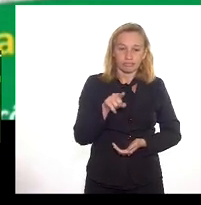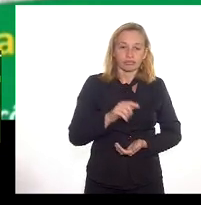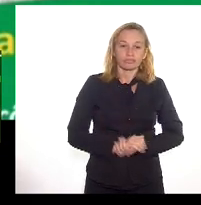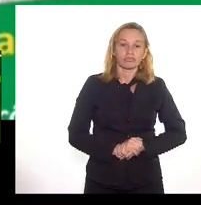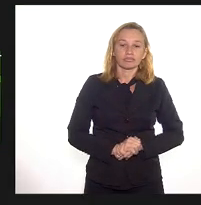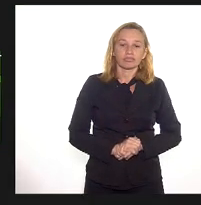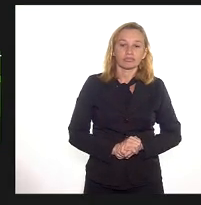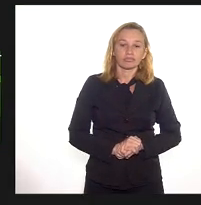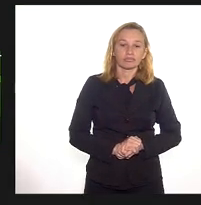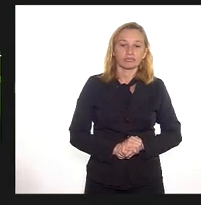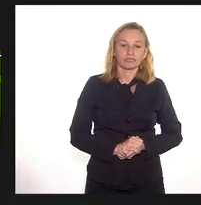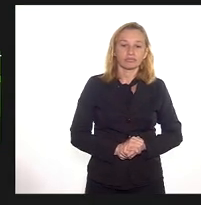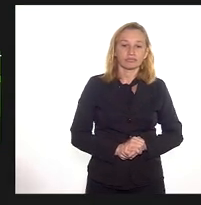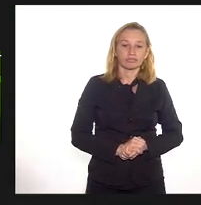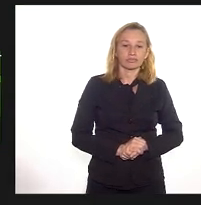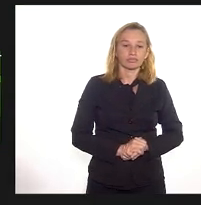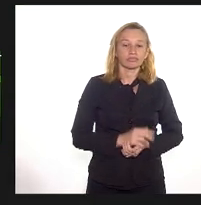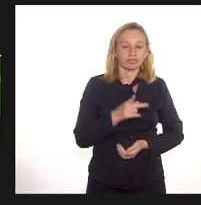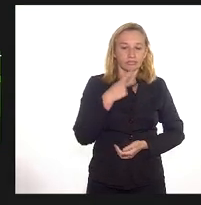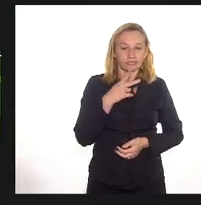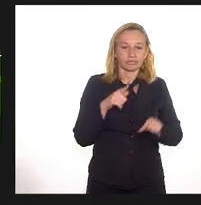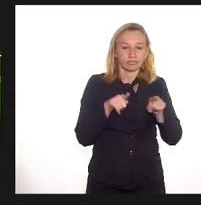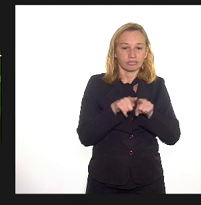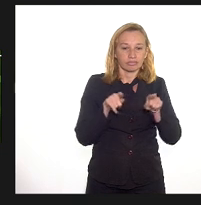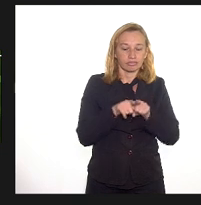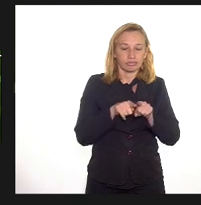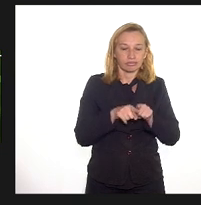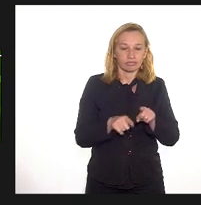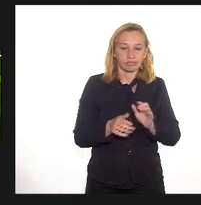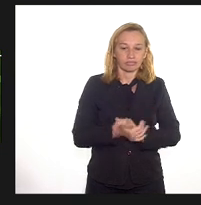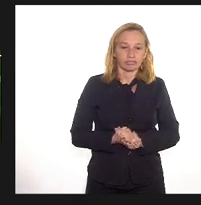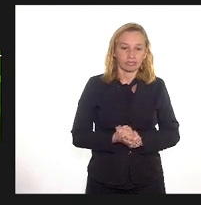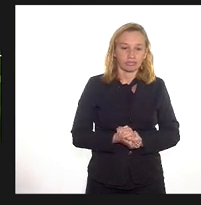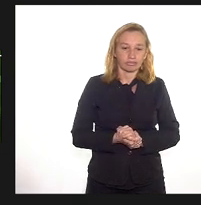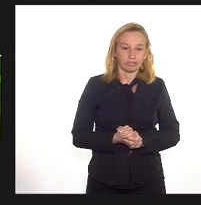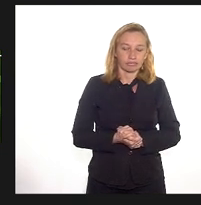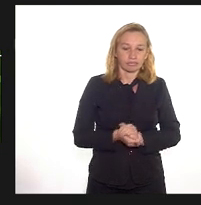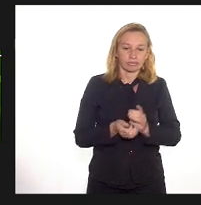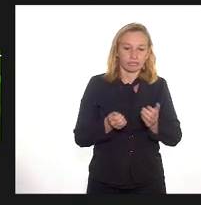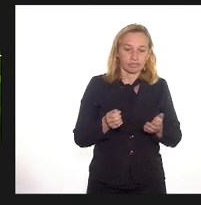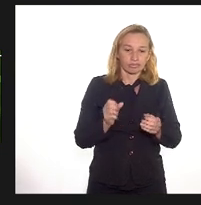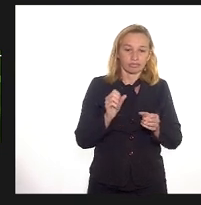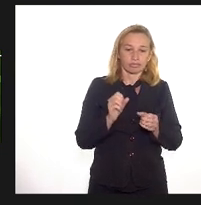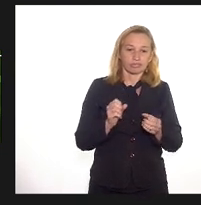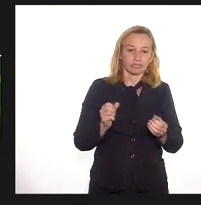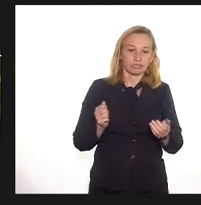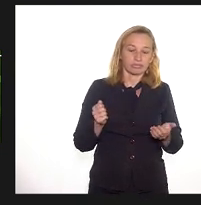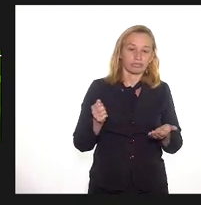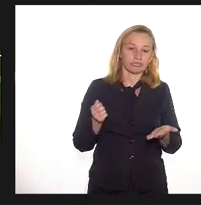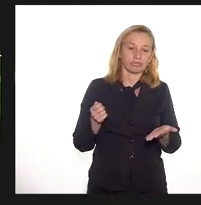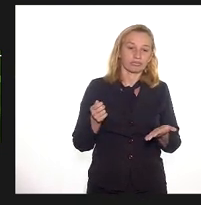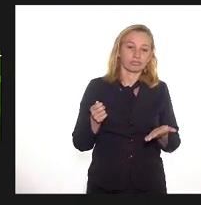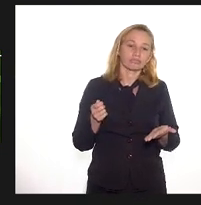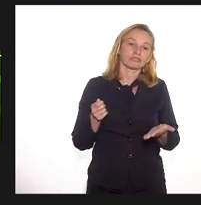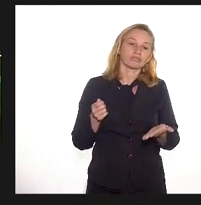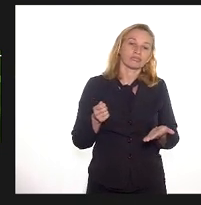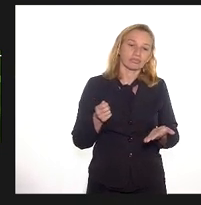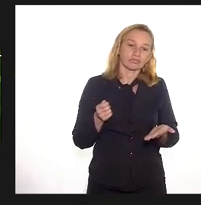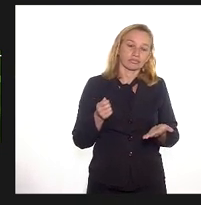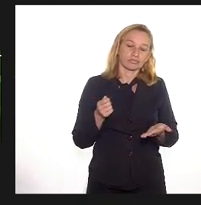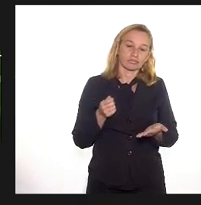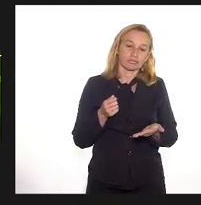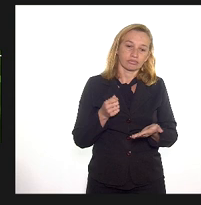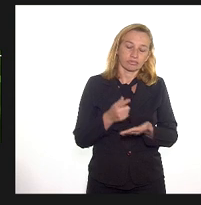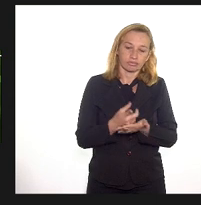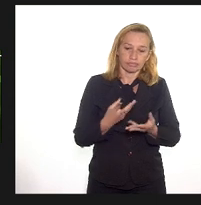gente faz questão de destacar que, uma vez consolidados estes gastos que vão gerar o